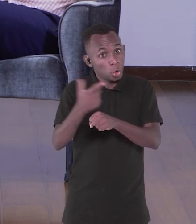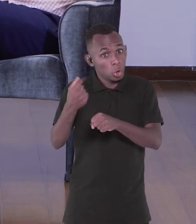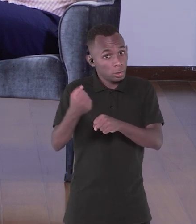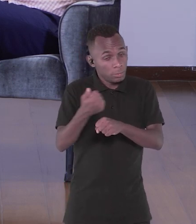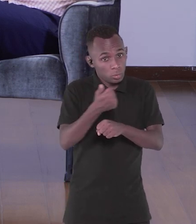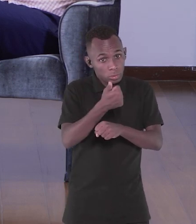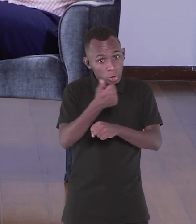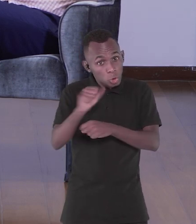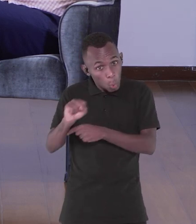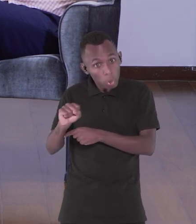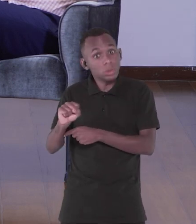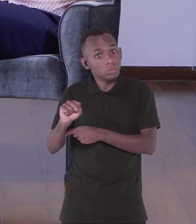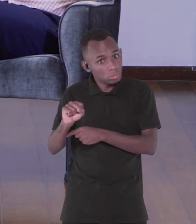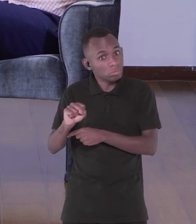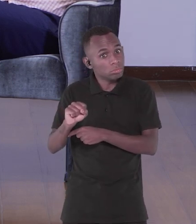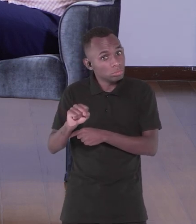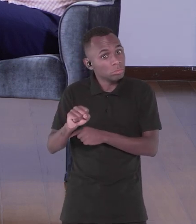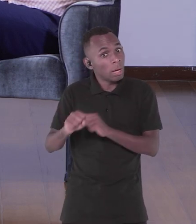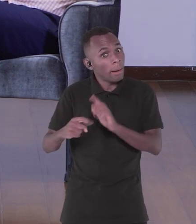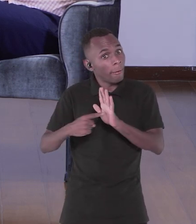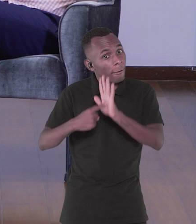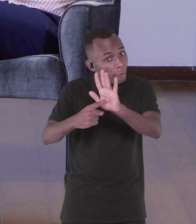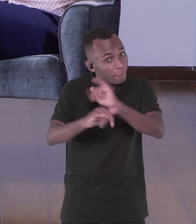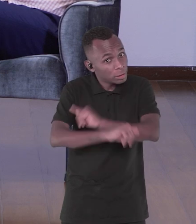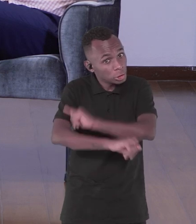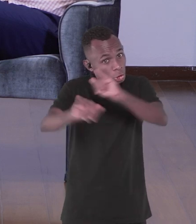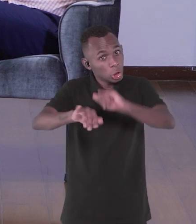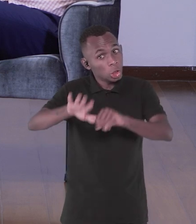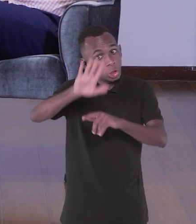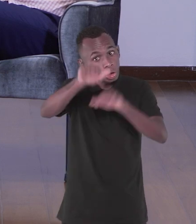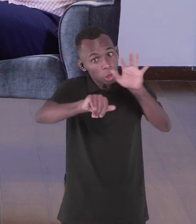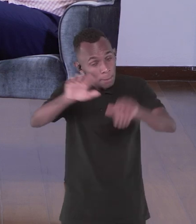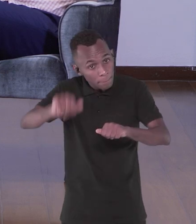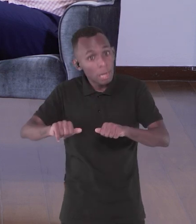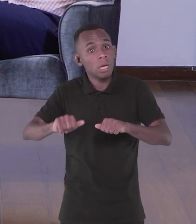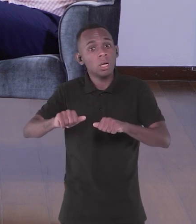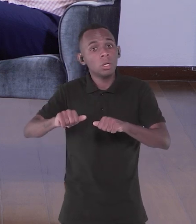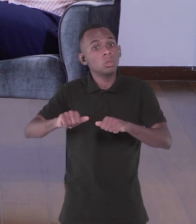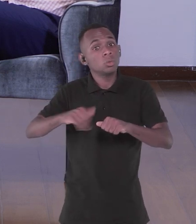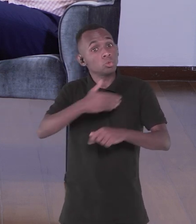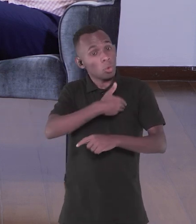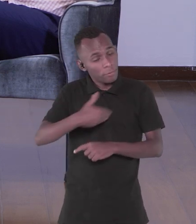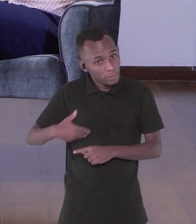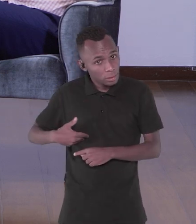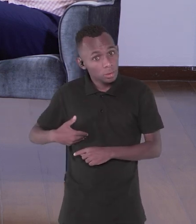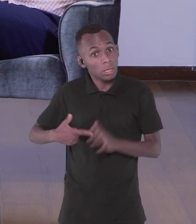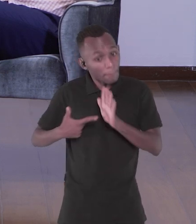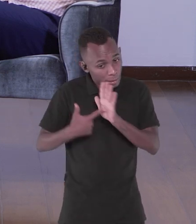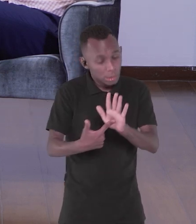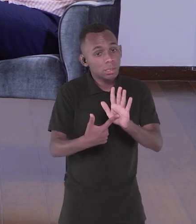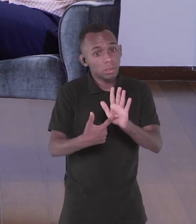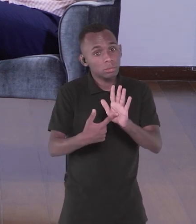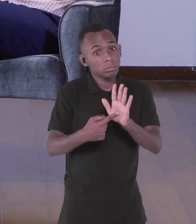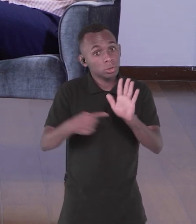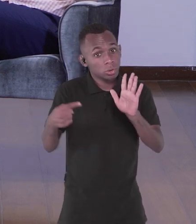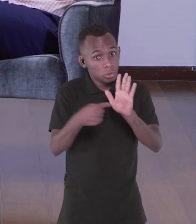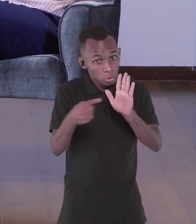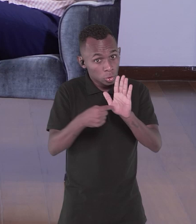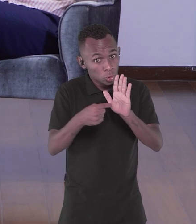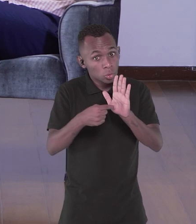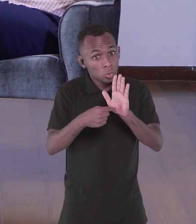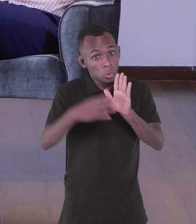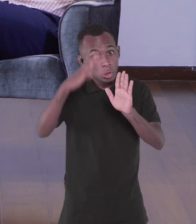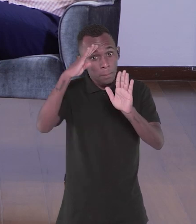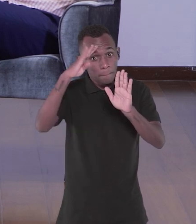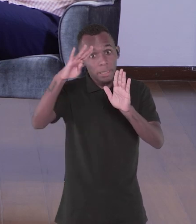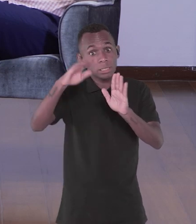antes. Fizeram esse alerta, chamaram os governos e disseram, isso aqui, os maiores